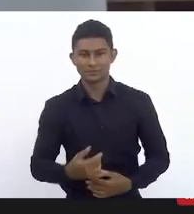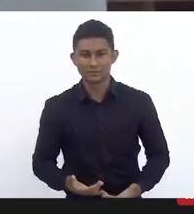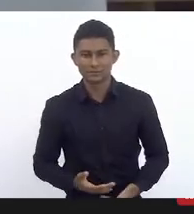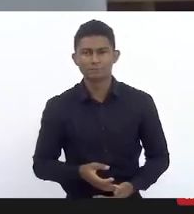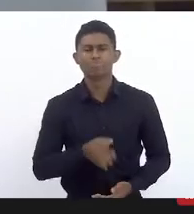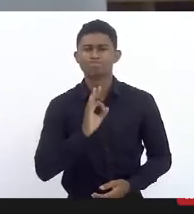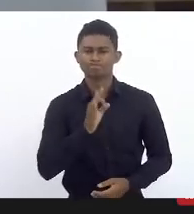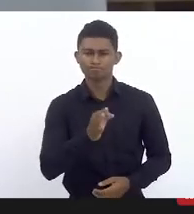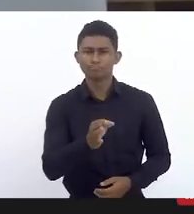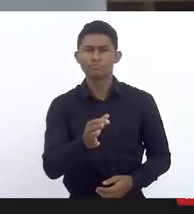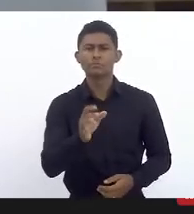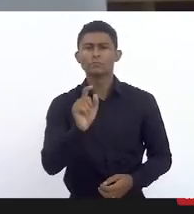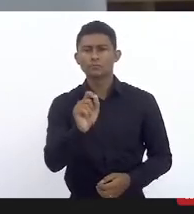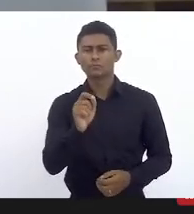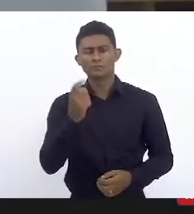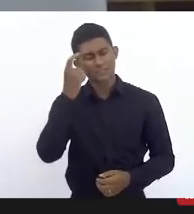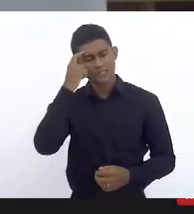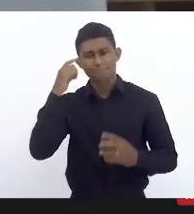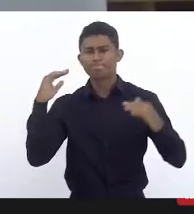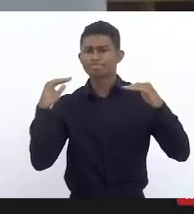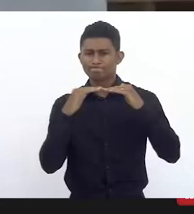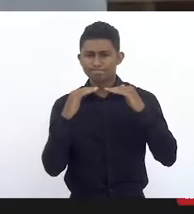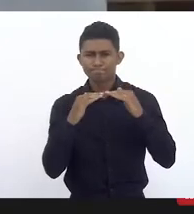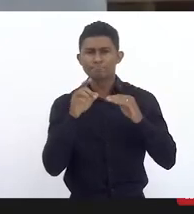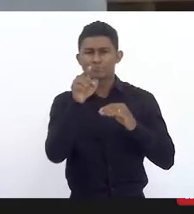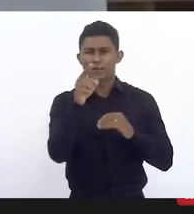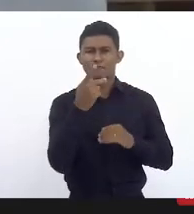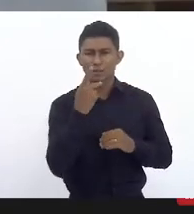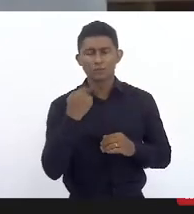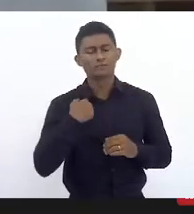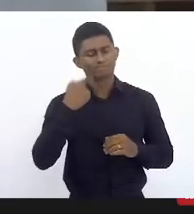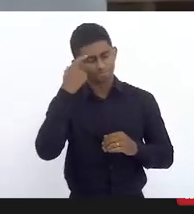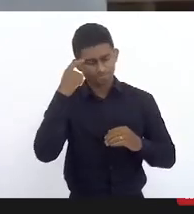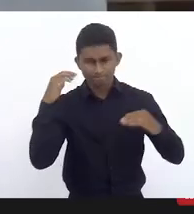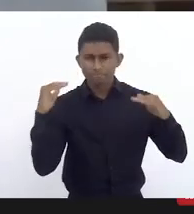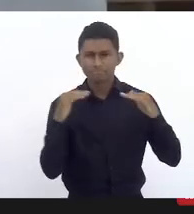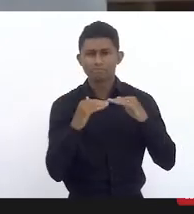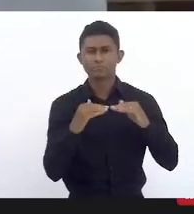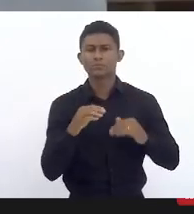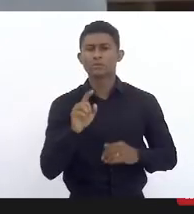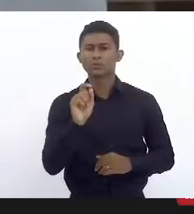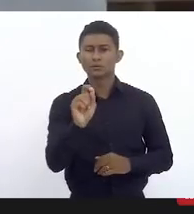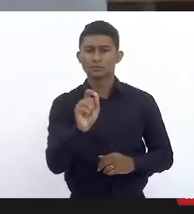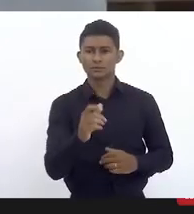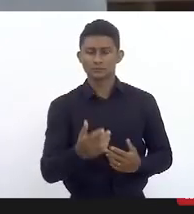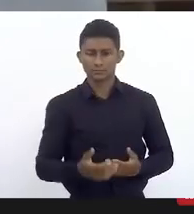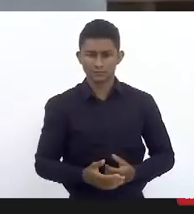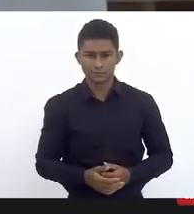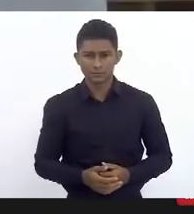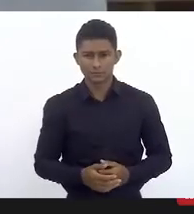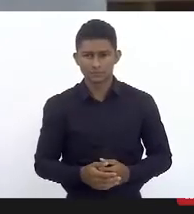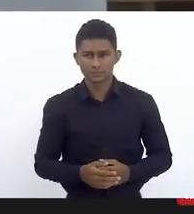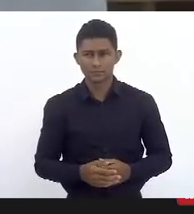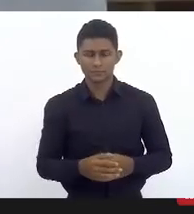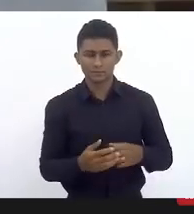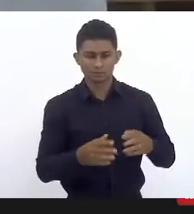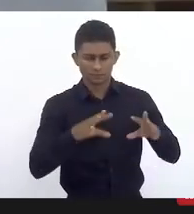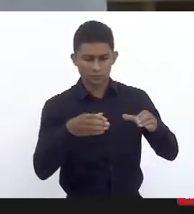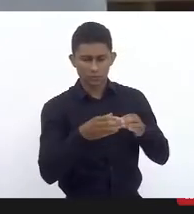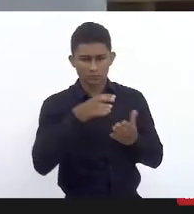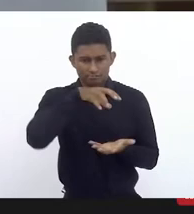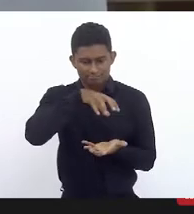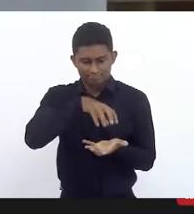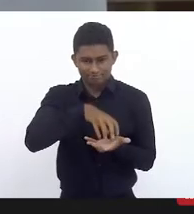acordo com a fala de Vossa Excelência quando disse que precisa ela, por ser esse órgão central de